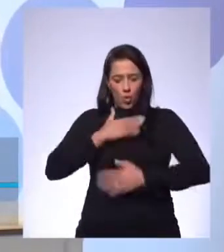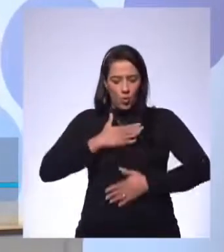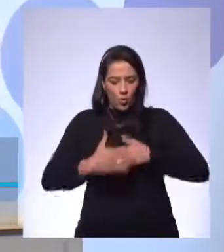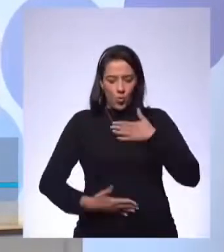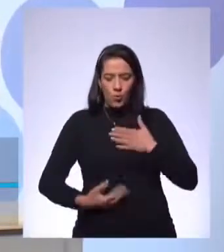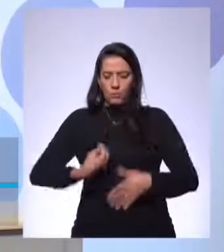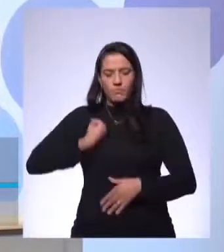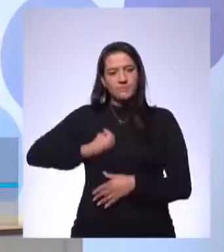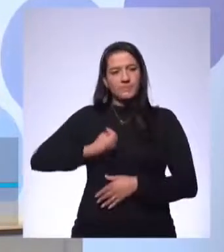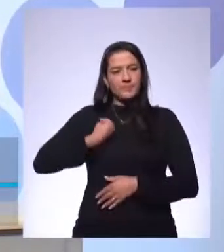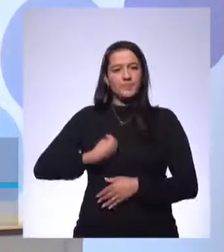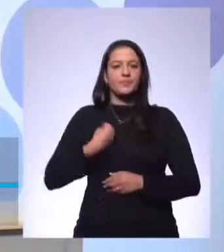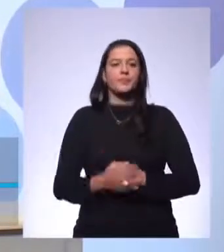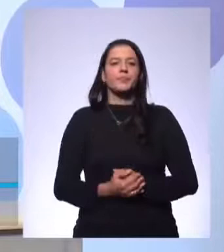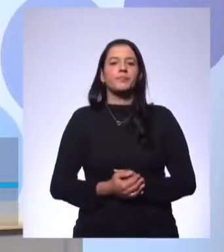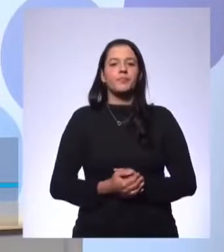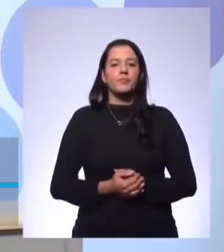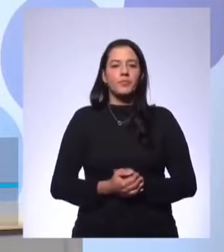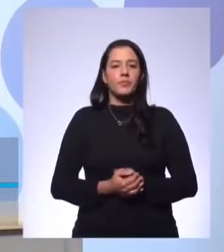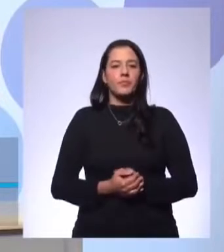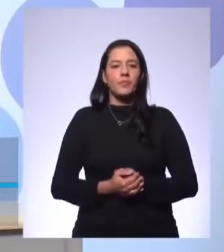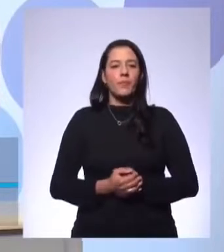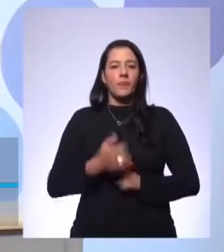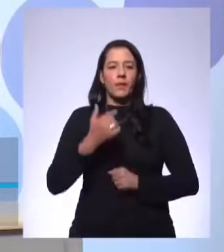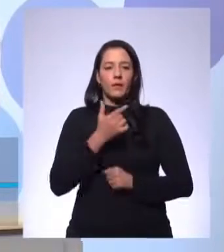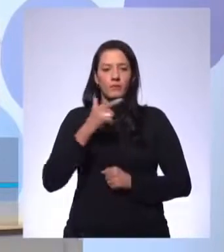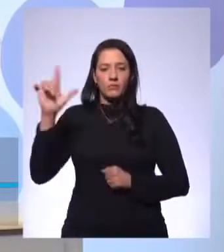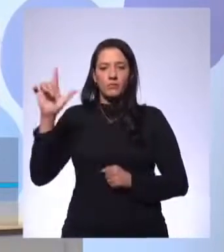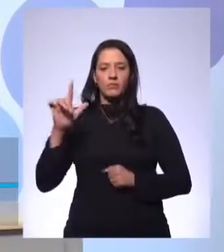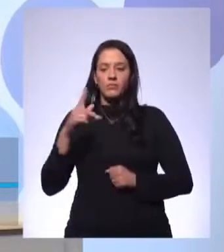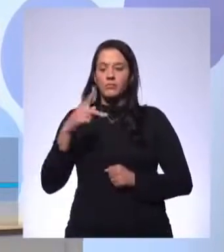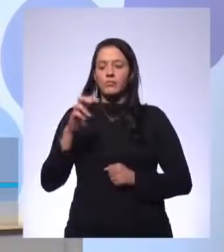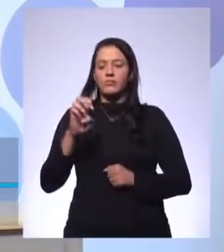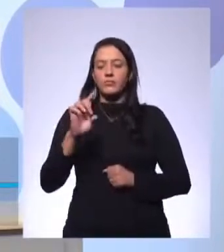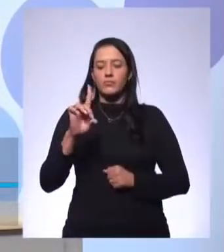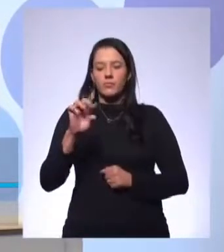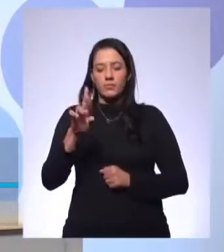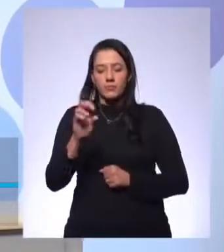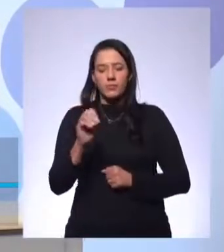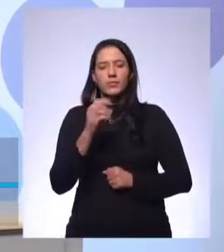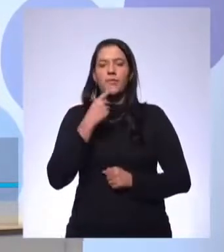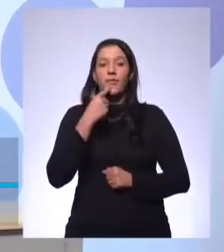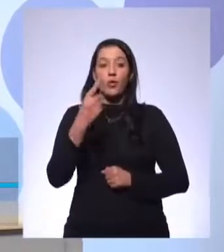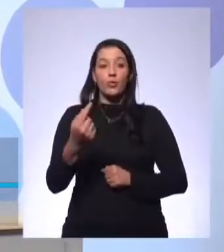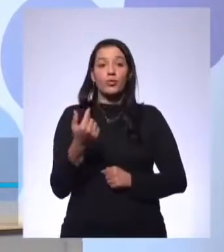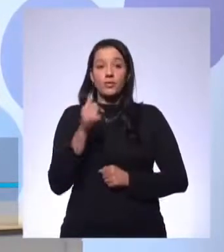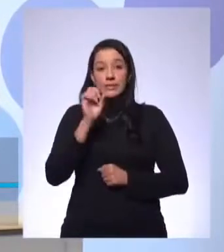sobrevivência. Ah, aí o Pedro fala assim, se não tiver água, nós morremos de sede.